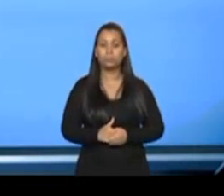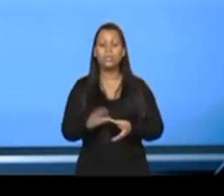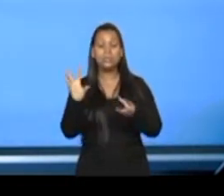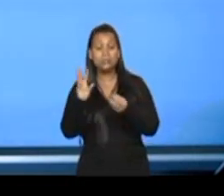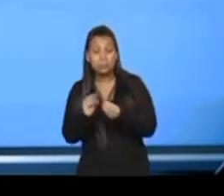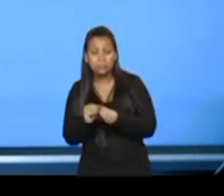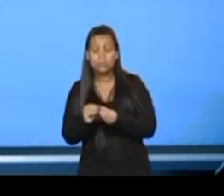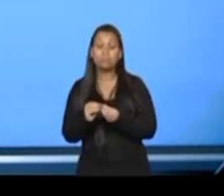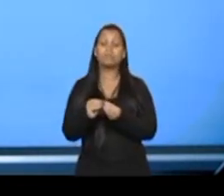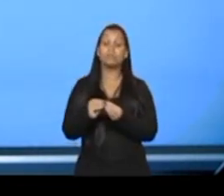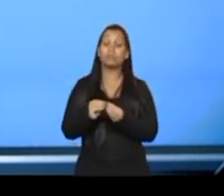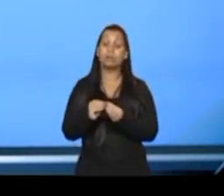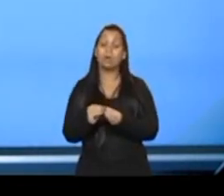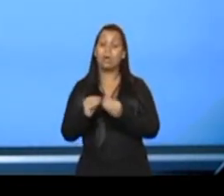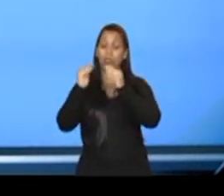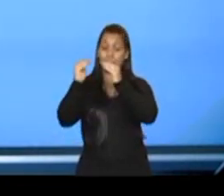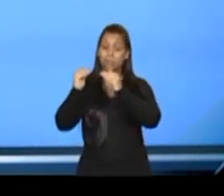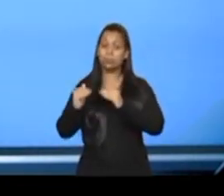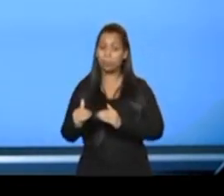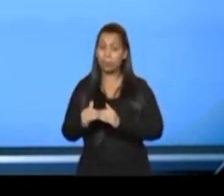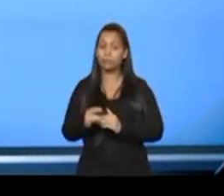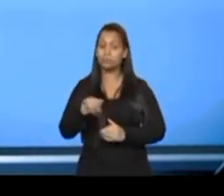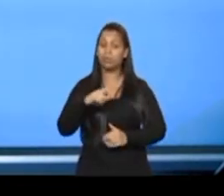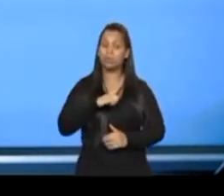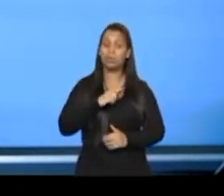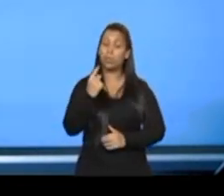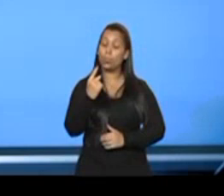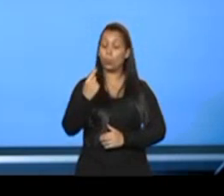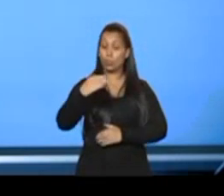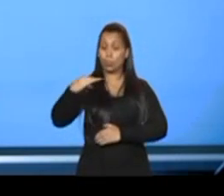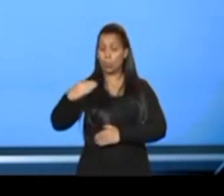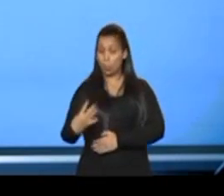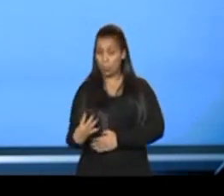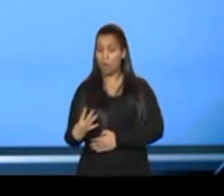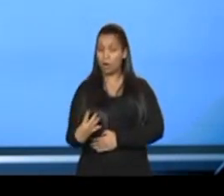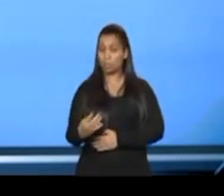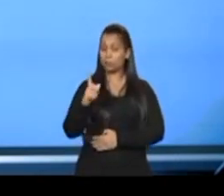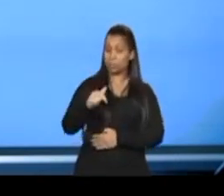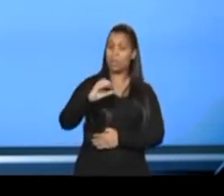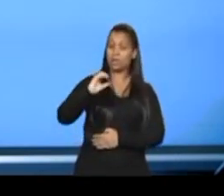5, tanto em cima quanto embaixo, obteremos 1/4, que corresponde ao decimal